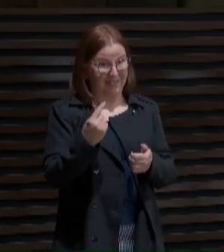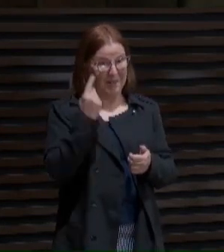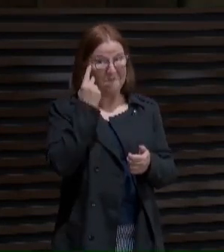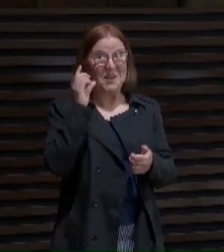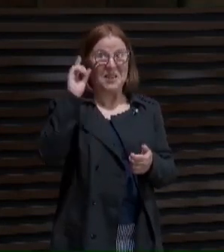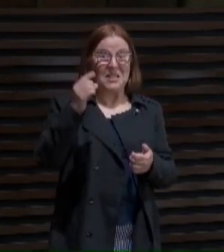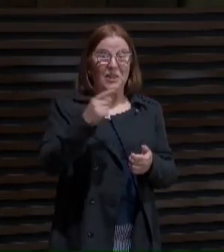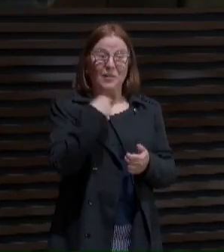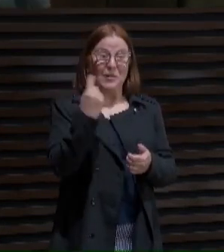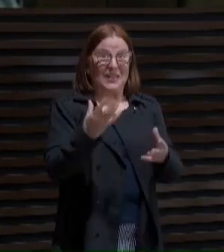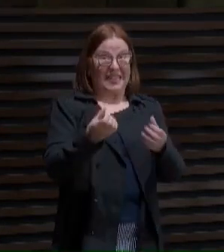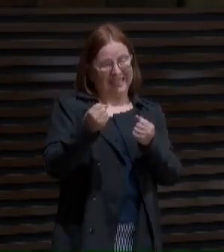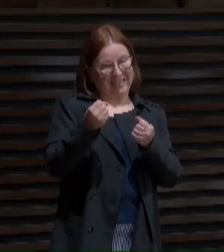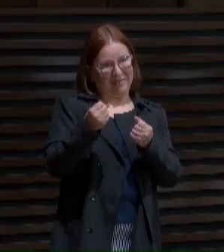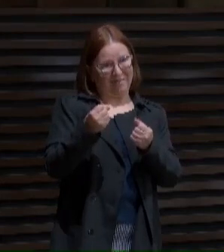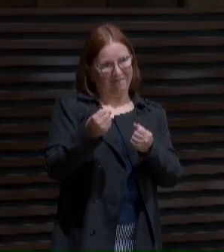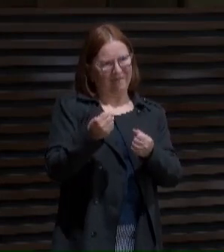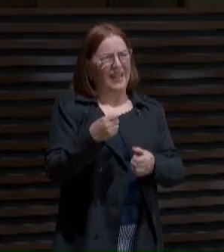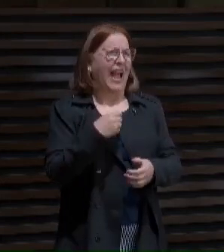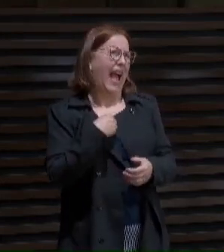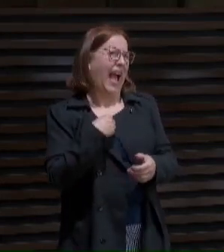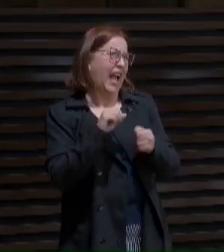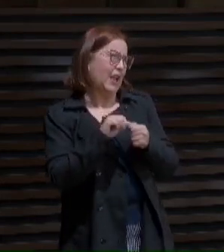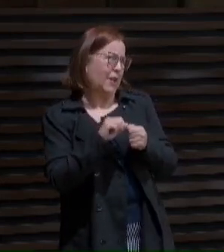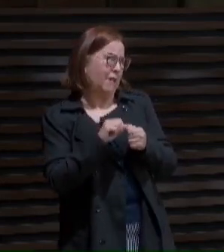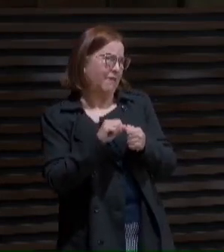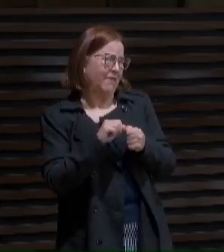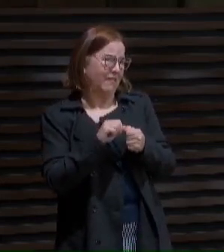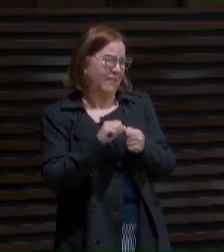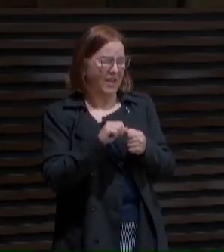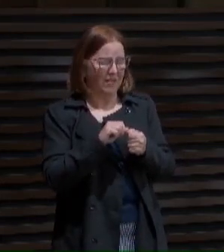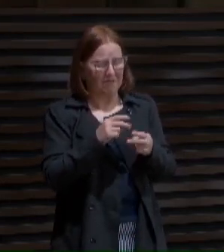as coisas. Eu faço isso, eu faço aquilo, afinal de contas,